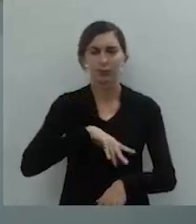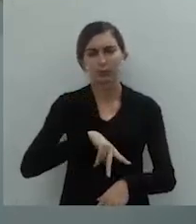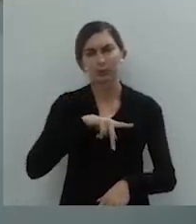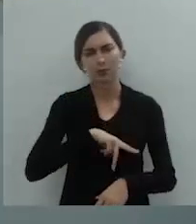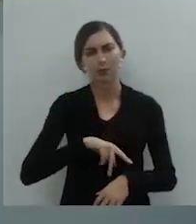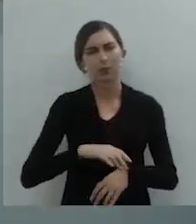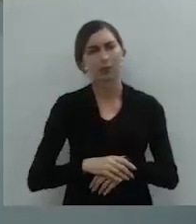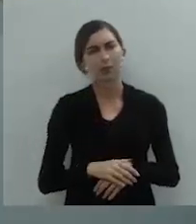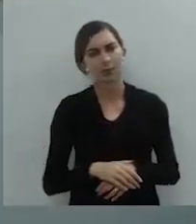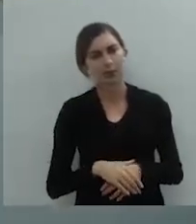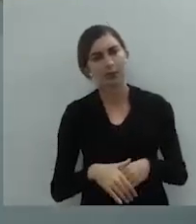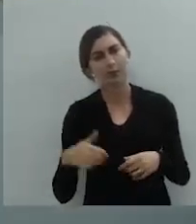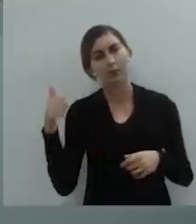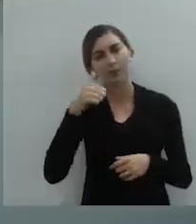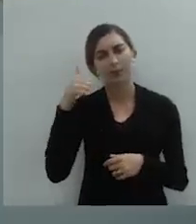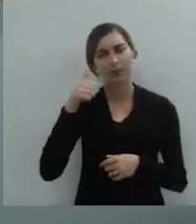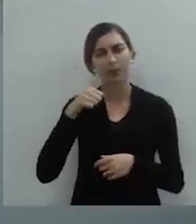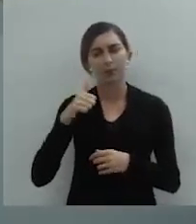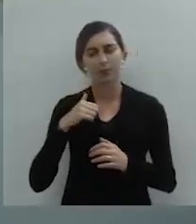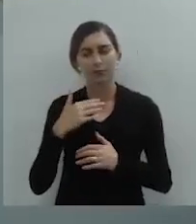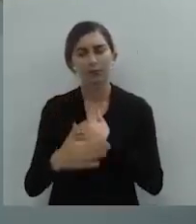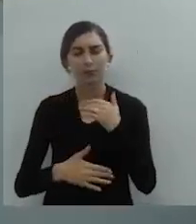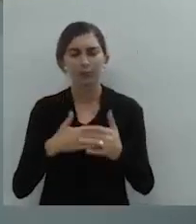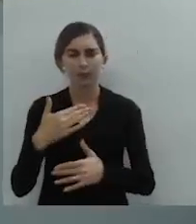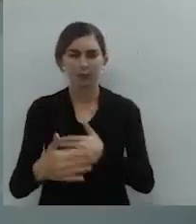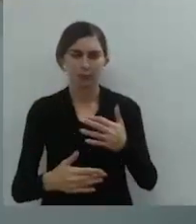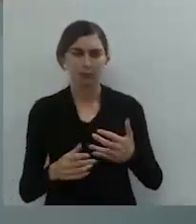Então, esse é o primeiro processo.